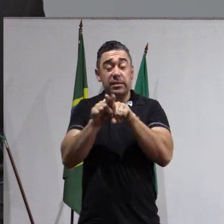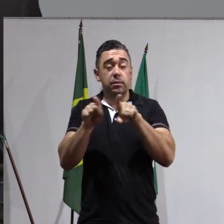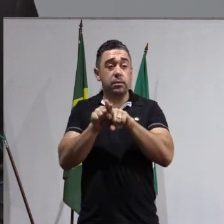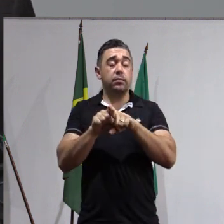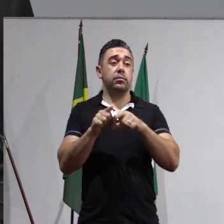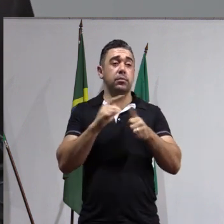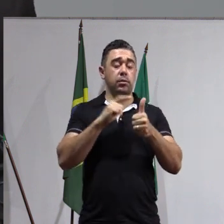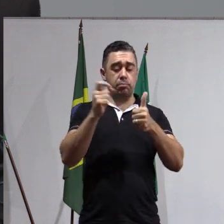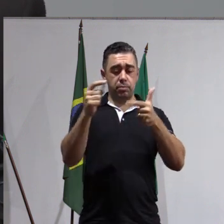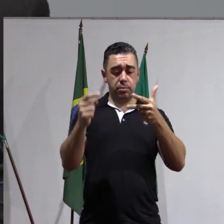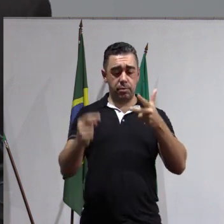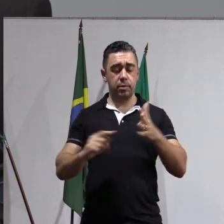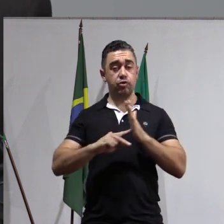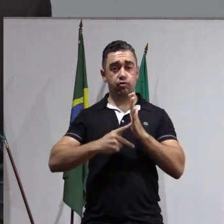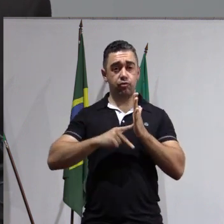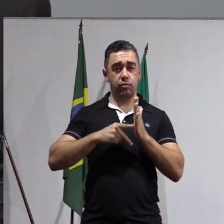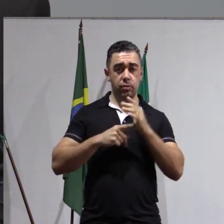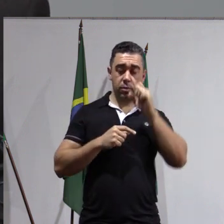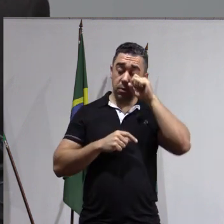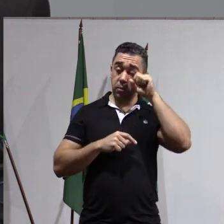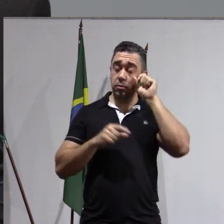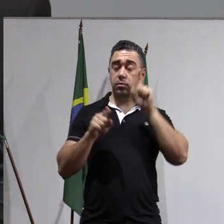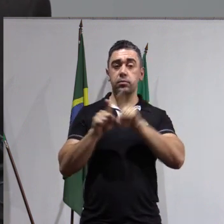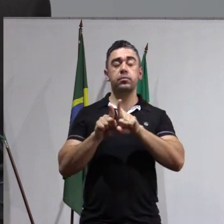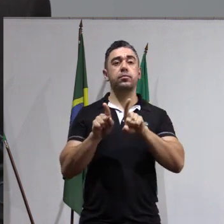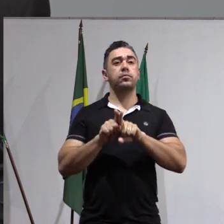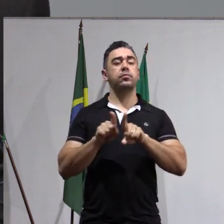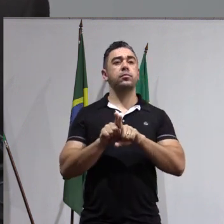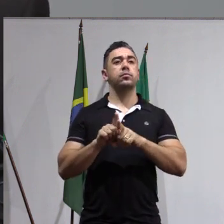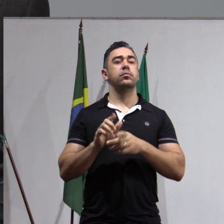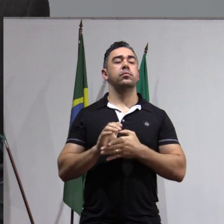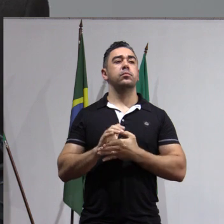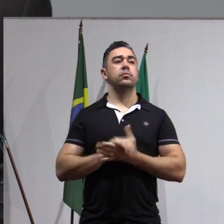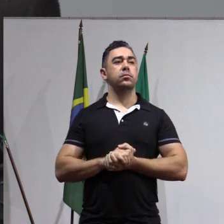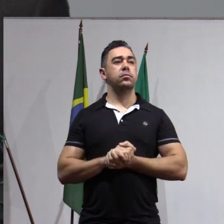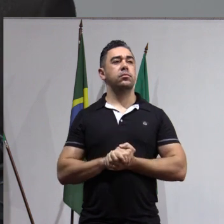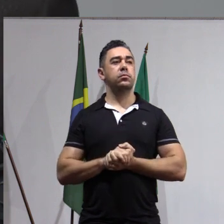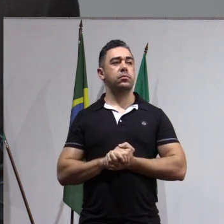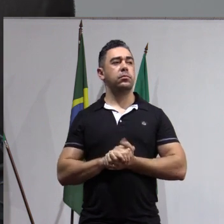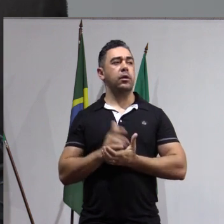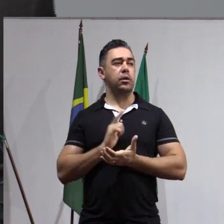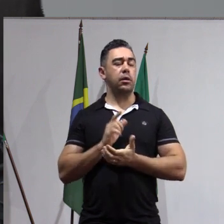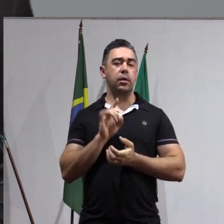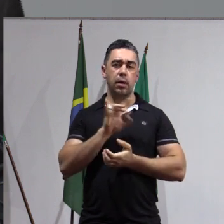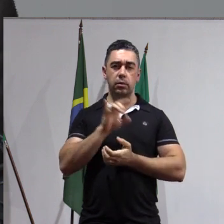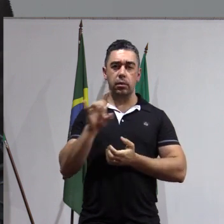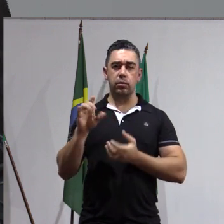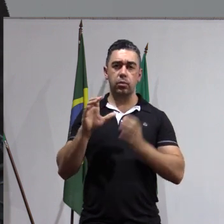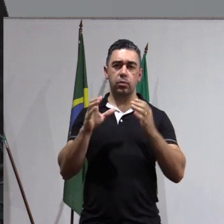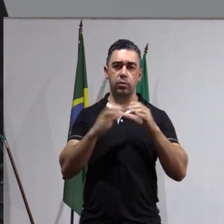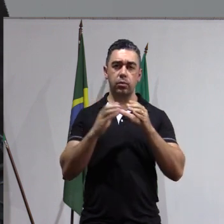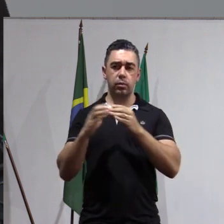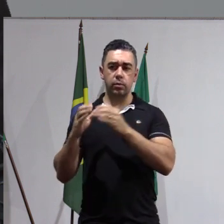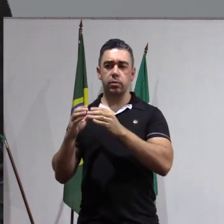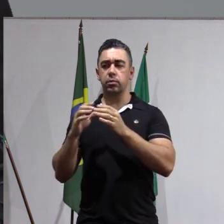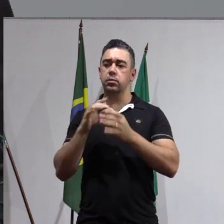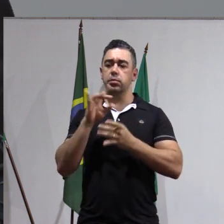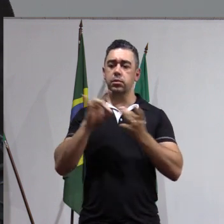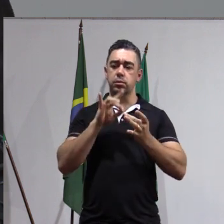SUFEPAR, embora, né, considerando as especificidades da SUFEPAR,